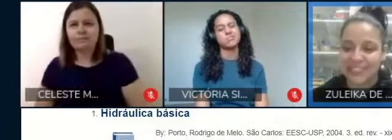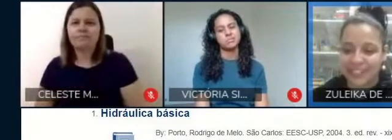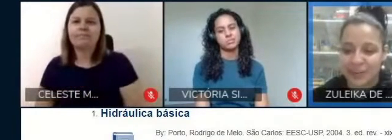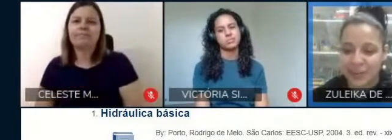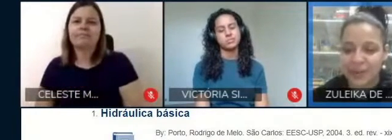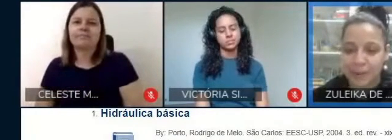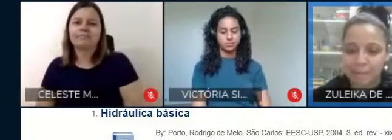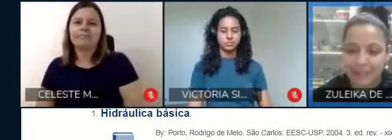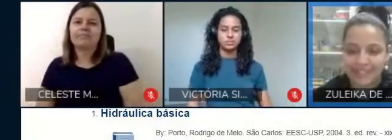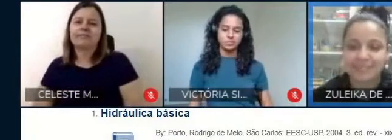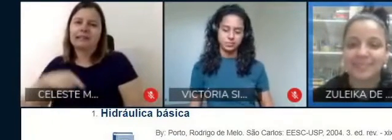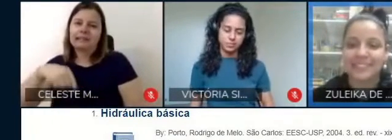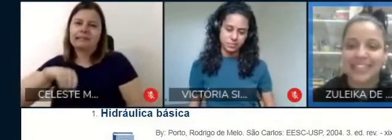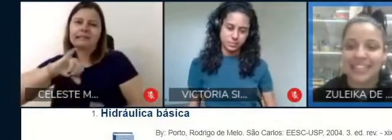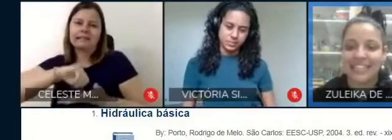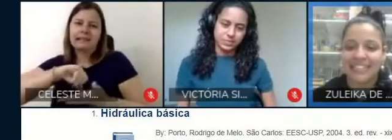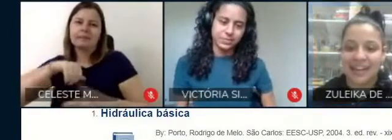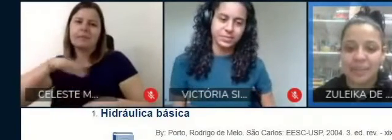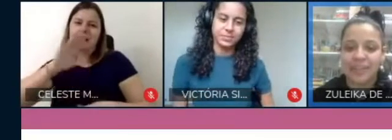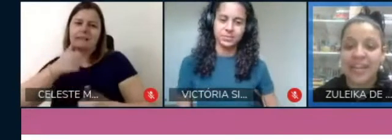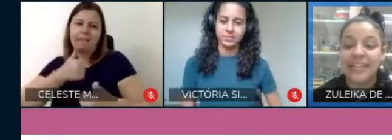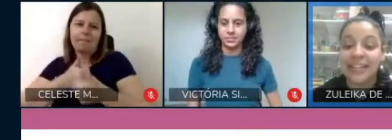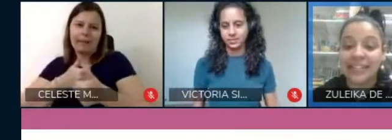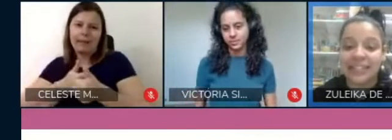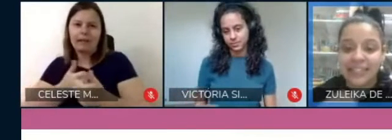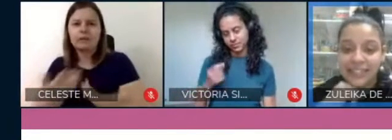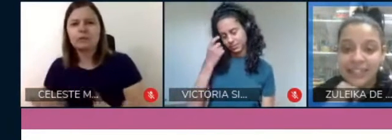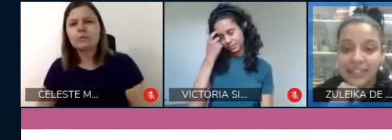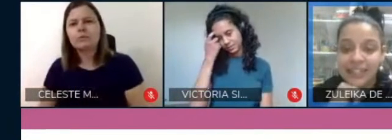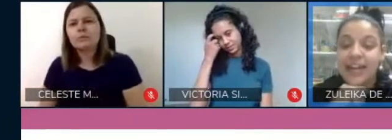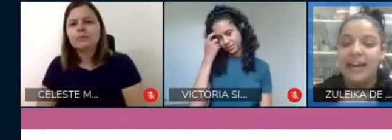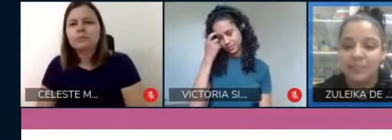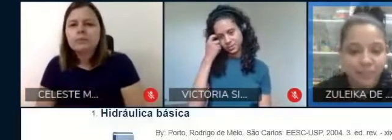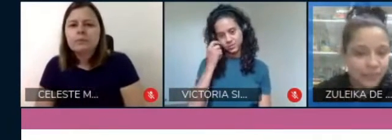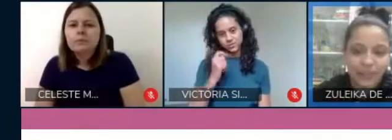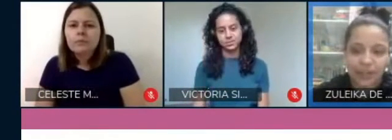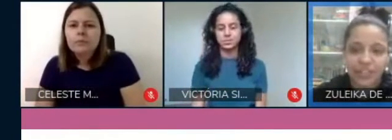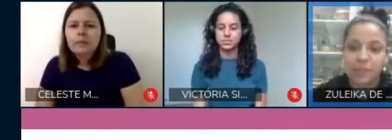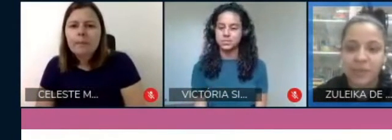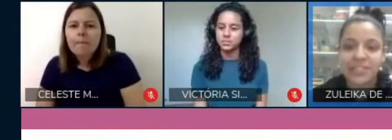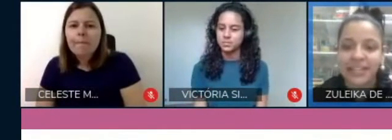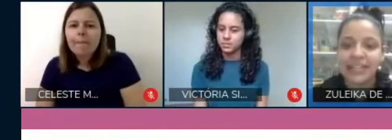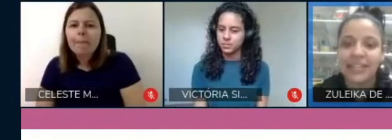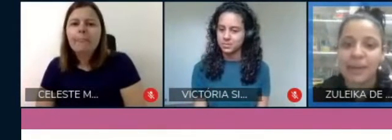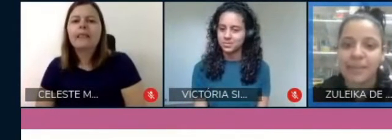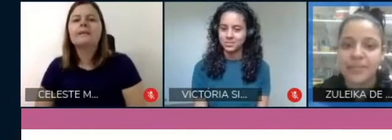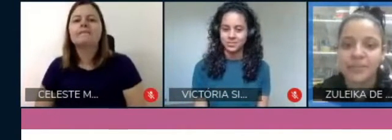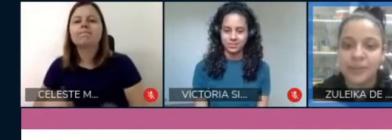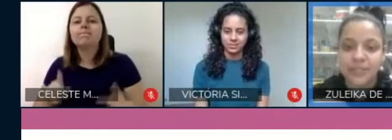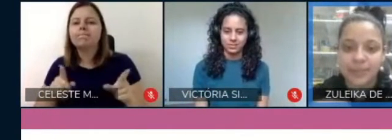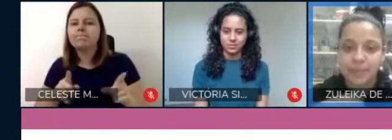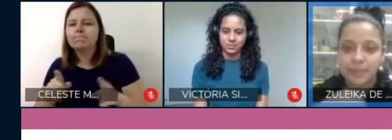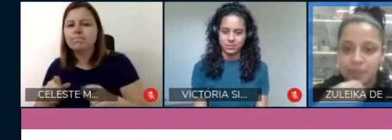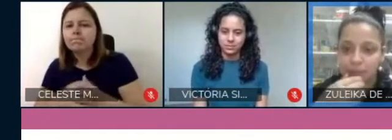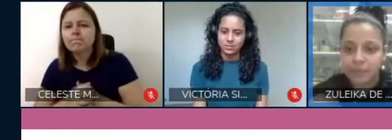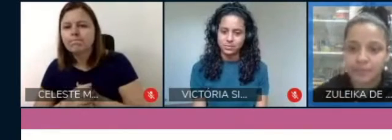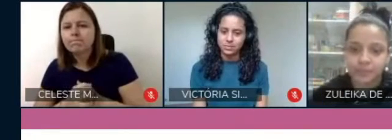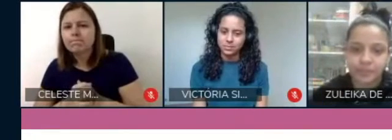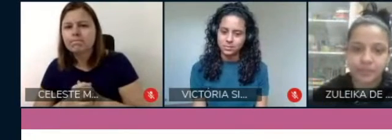no campus central, né? Tá. E aí aqui, tá ótimo, pode ser aquele lá mesmo,